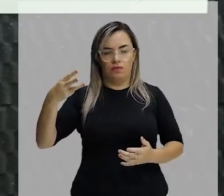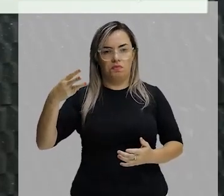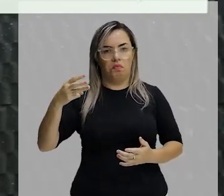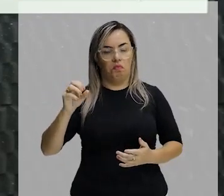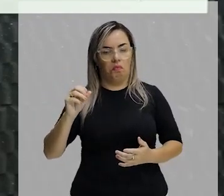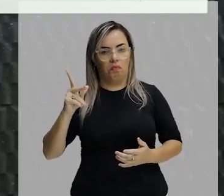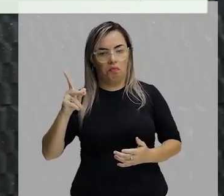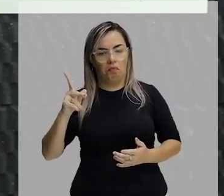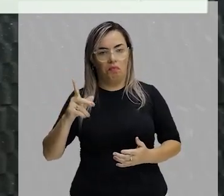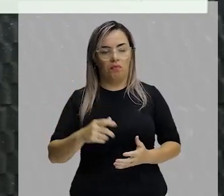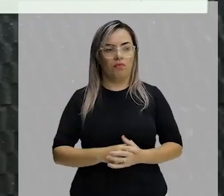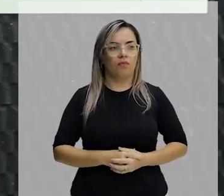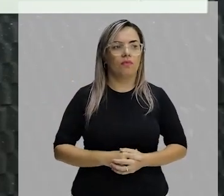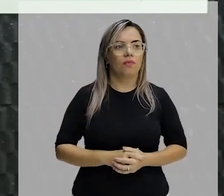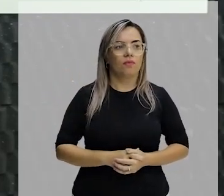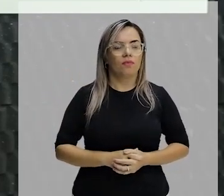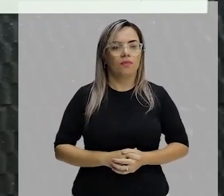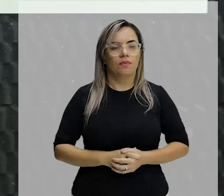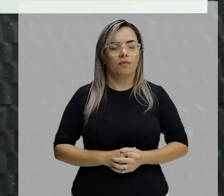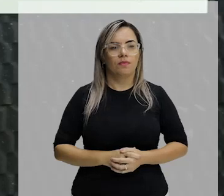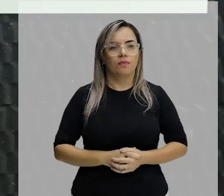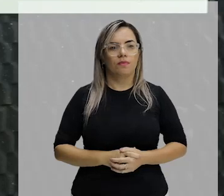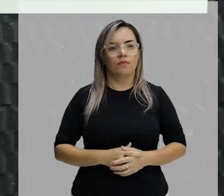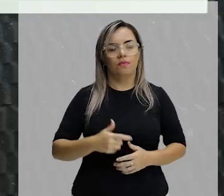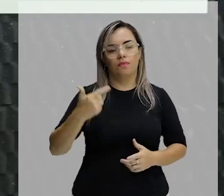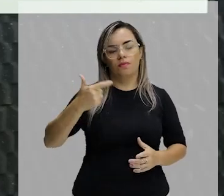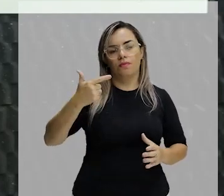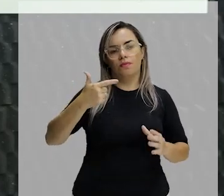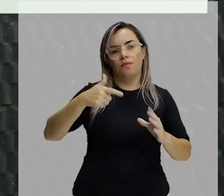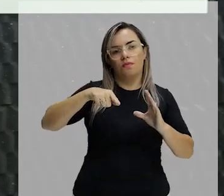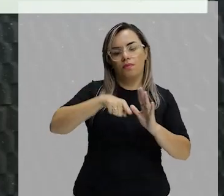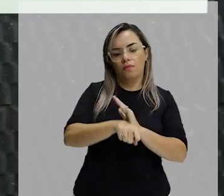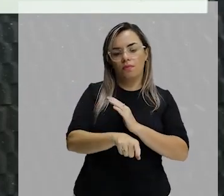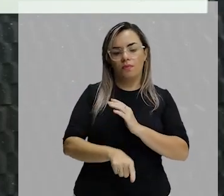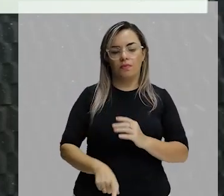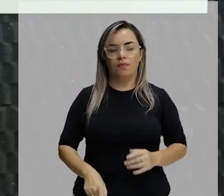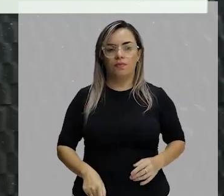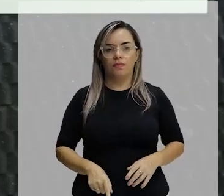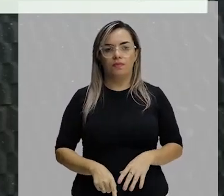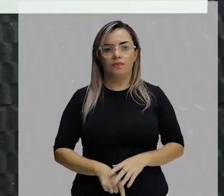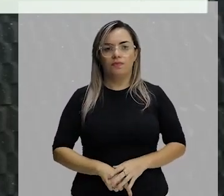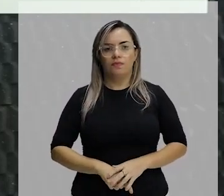Beleza, turminha? Beleza, vamos aqui para a segunda questão.